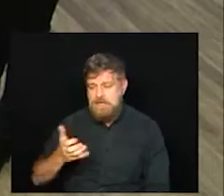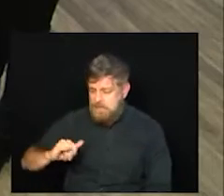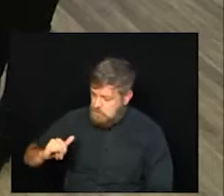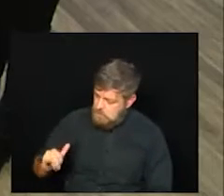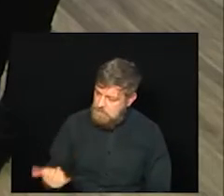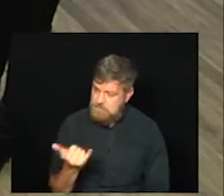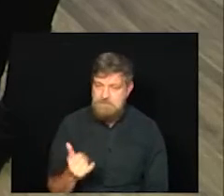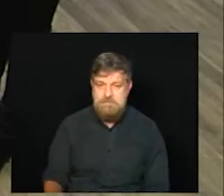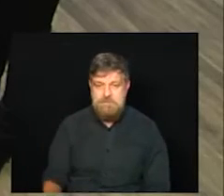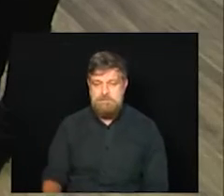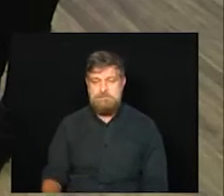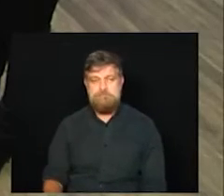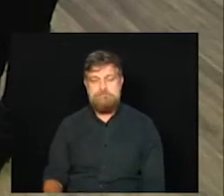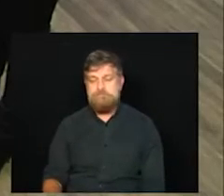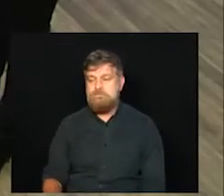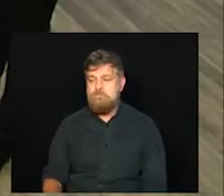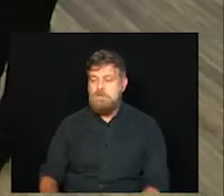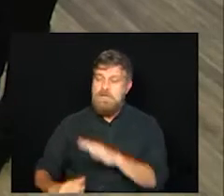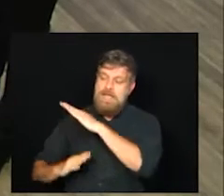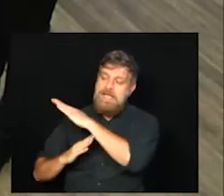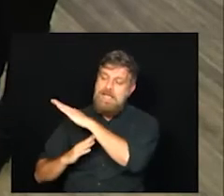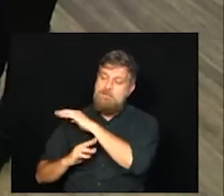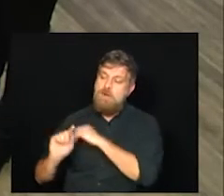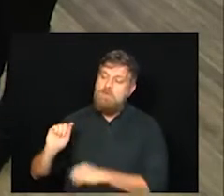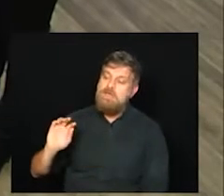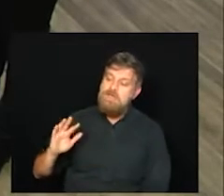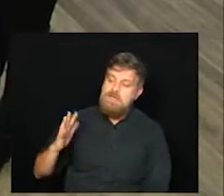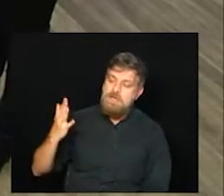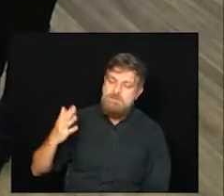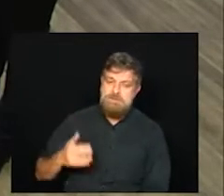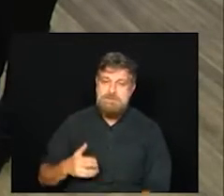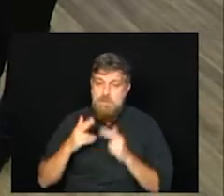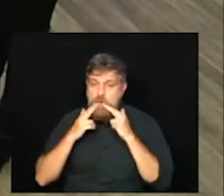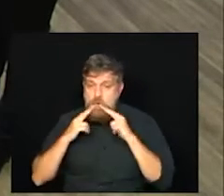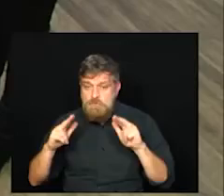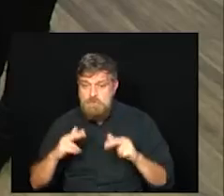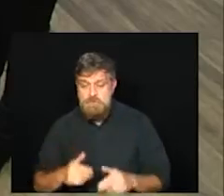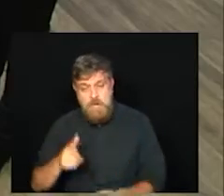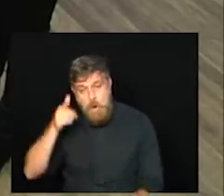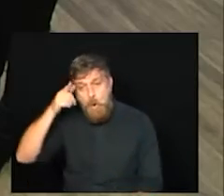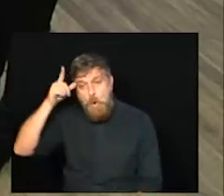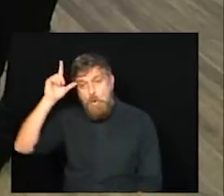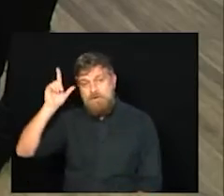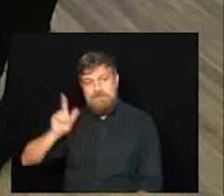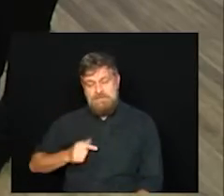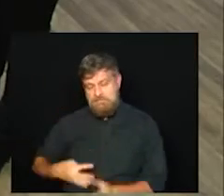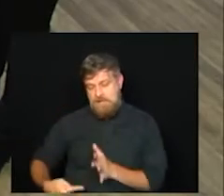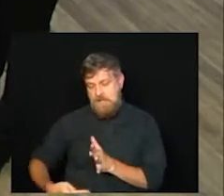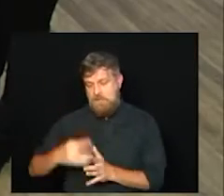a sua presença para nós falarmos das notícias do Legislativo, já que ontem foi dia da